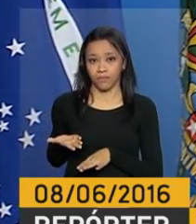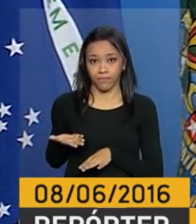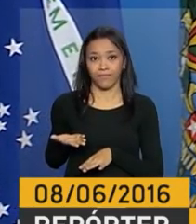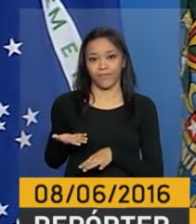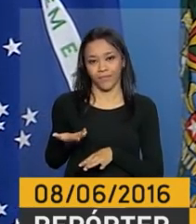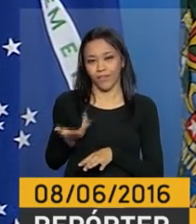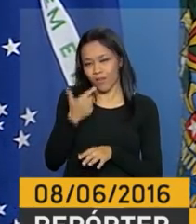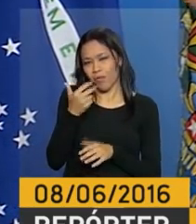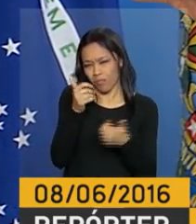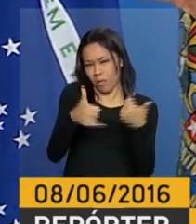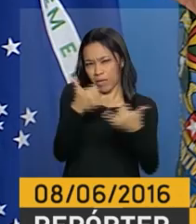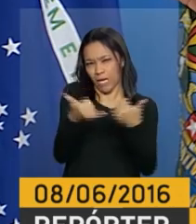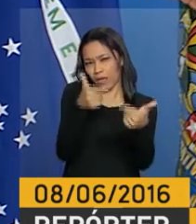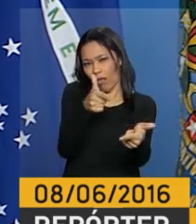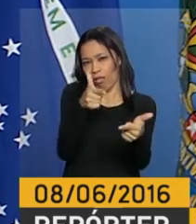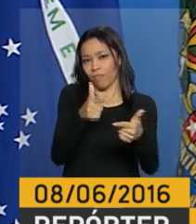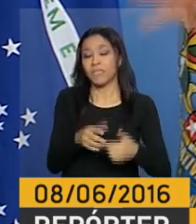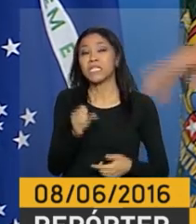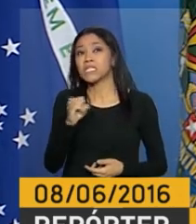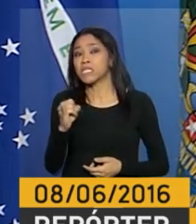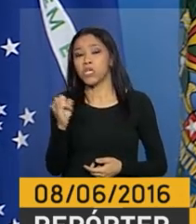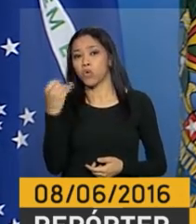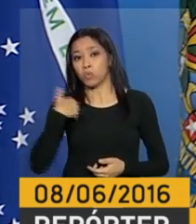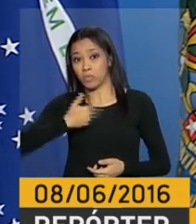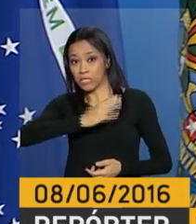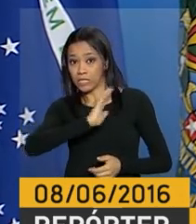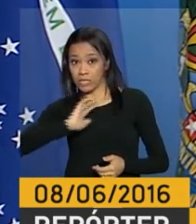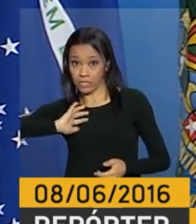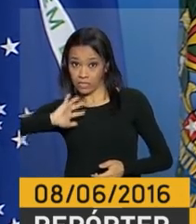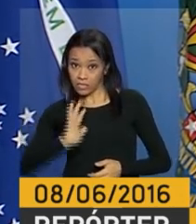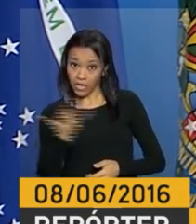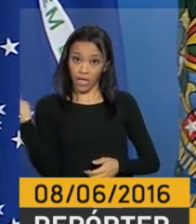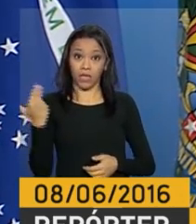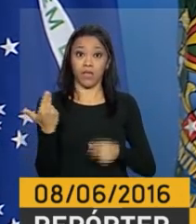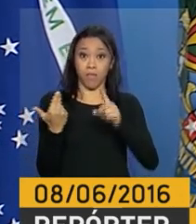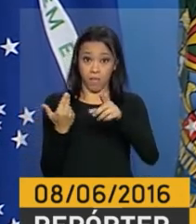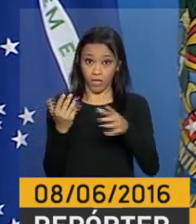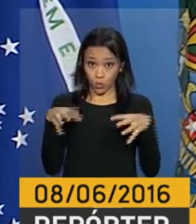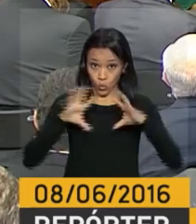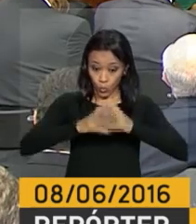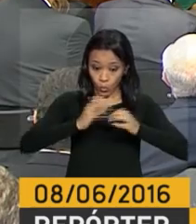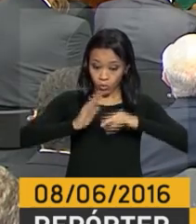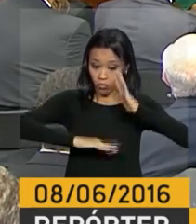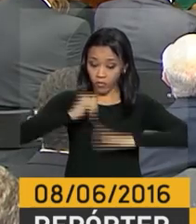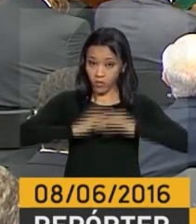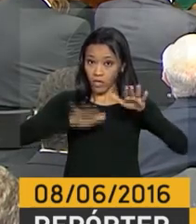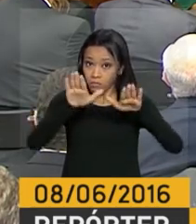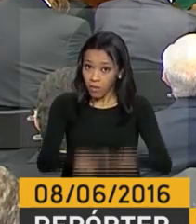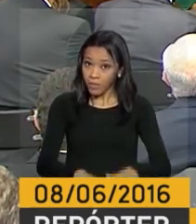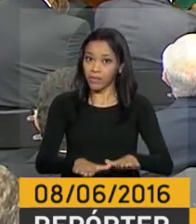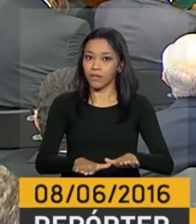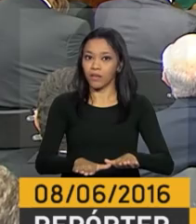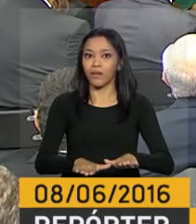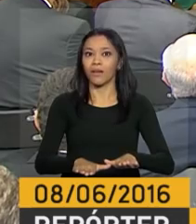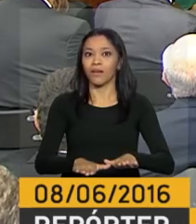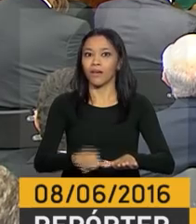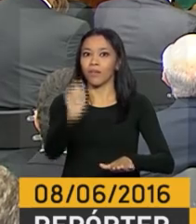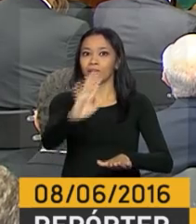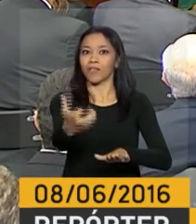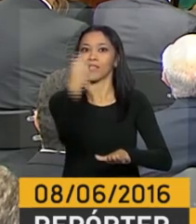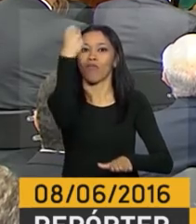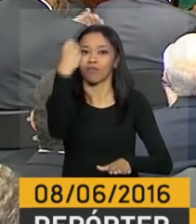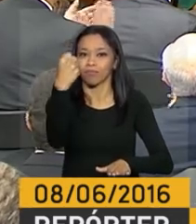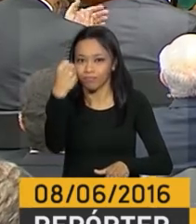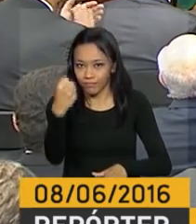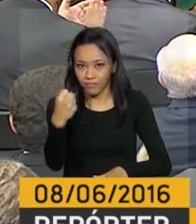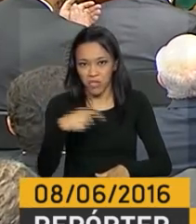fazer uma brincadeira se um dia eu não estiver mais mas o governo mantiver esta equipe econômica e esta equipe governamental o Brasil Tá salvo não tem a menor